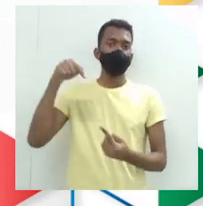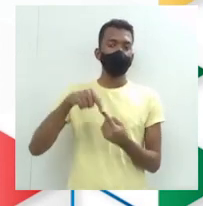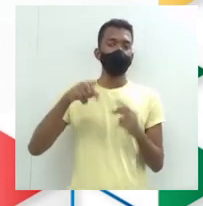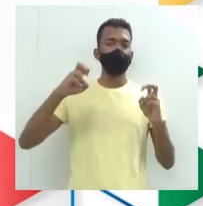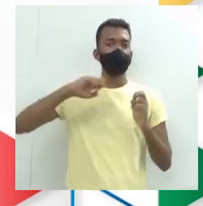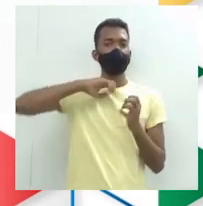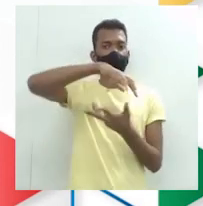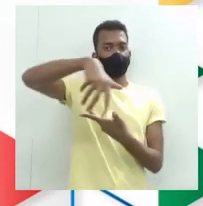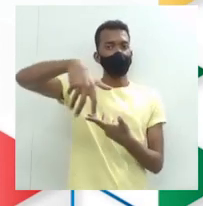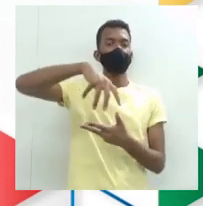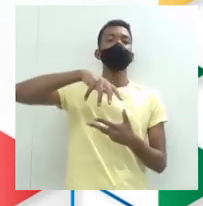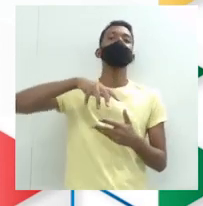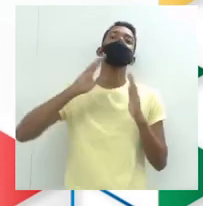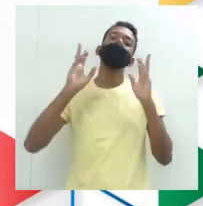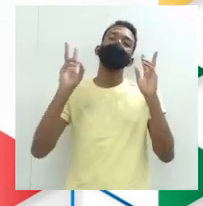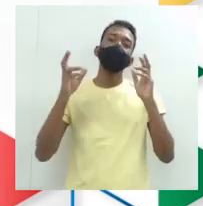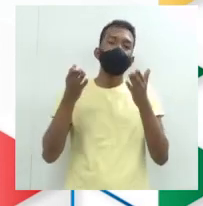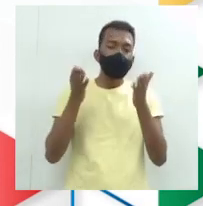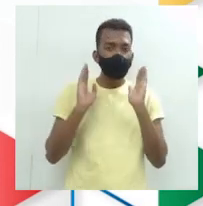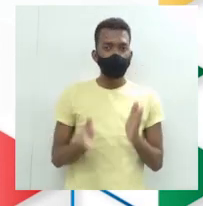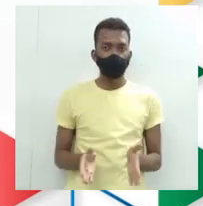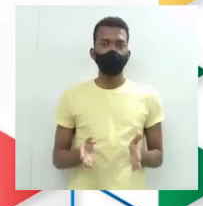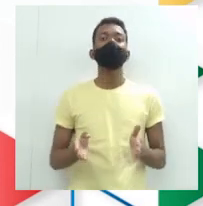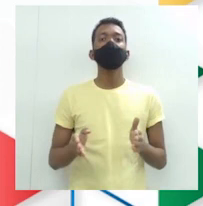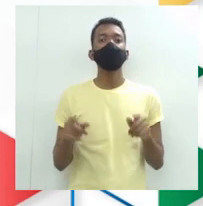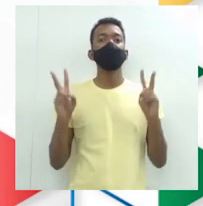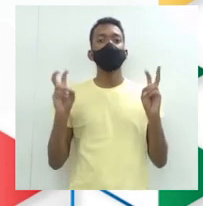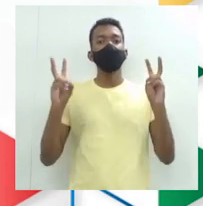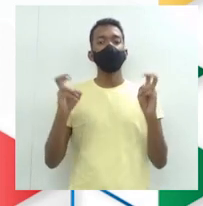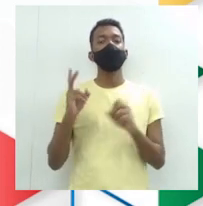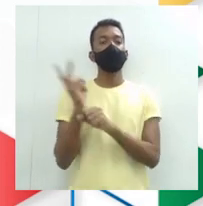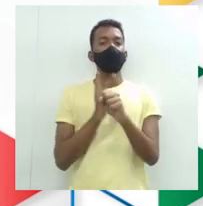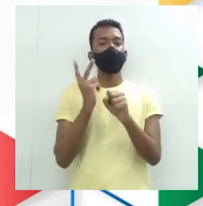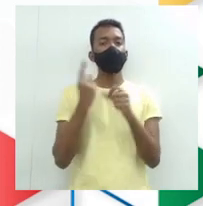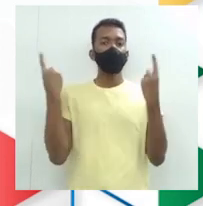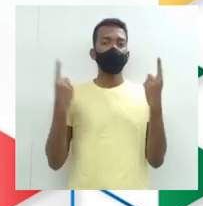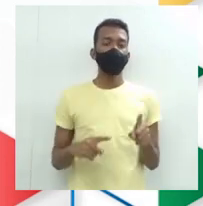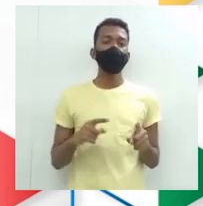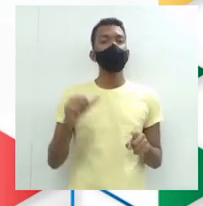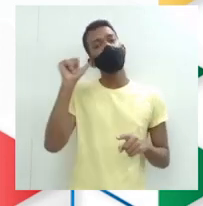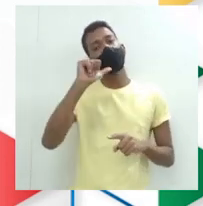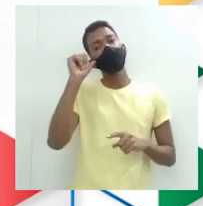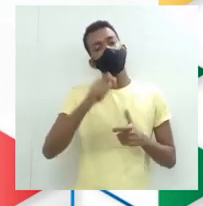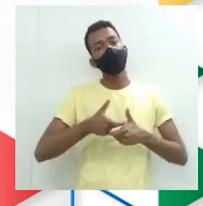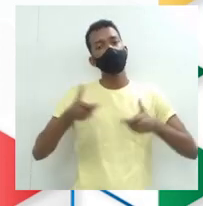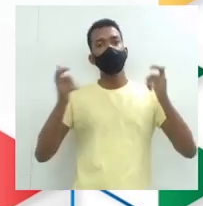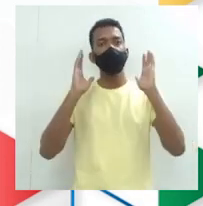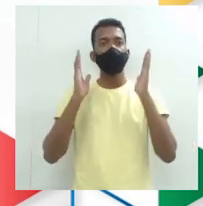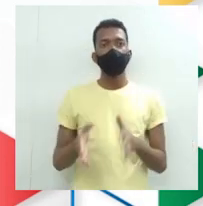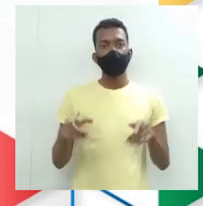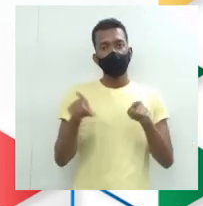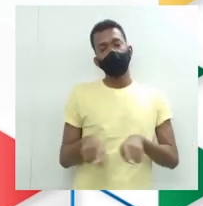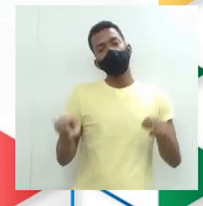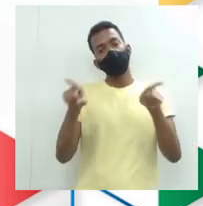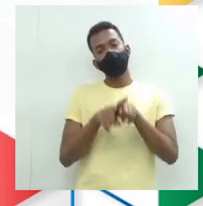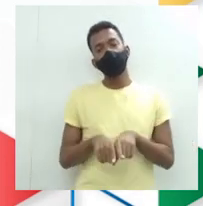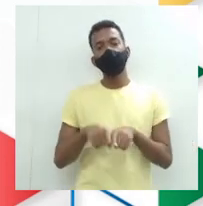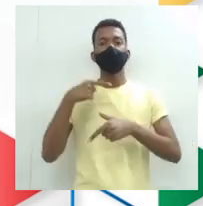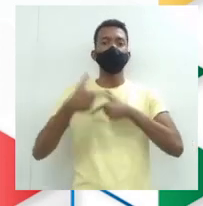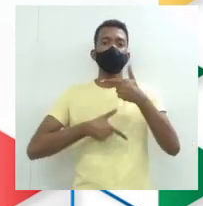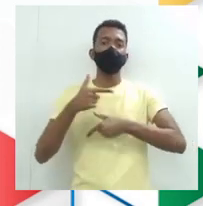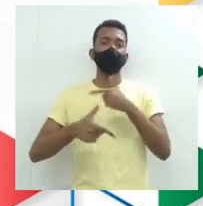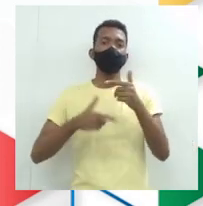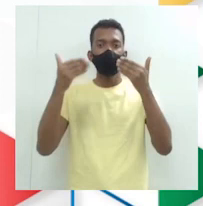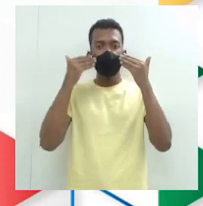around the world, ao redor do mundo, sobre as violências contra as mulheres, inclusive que trabalham nessa linha